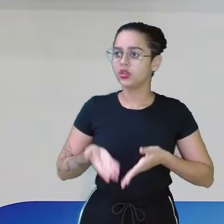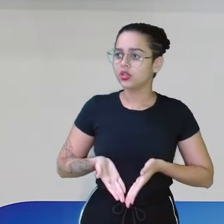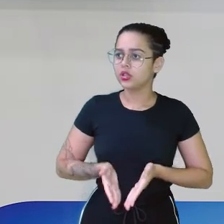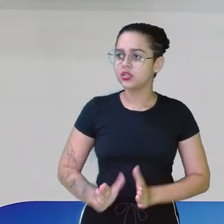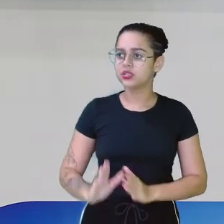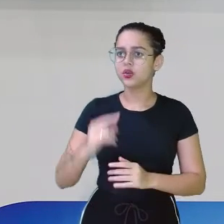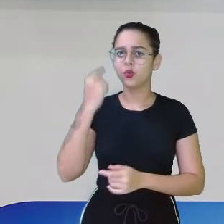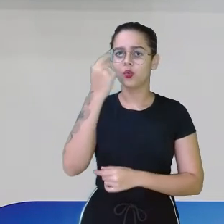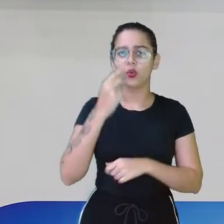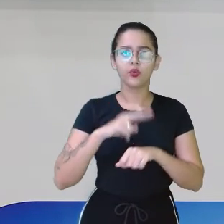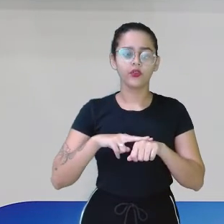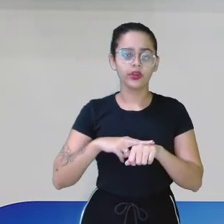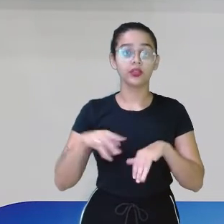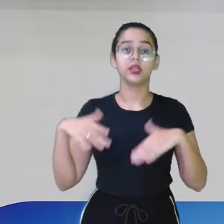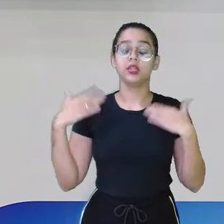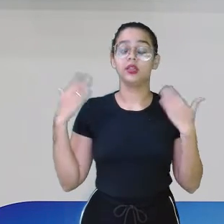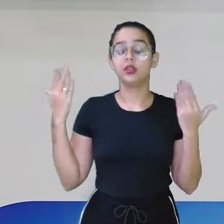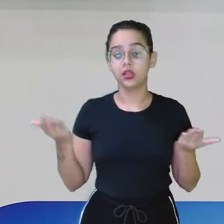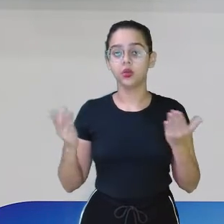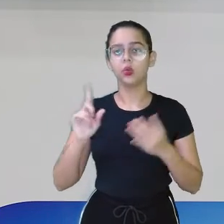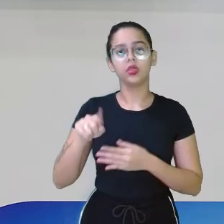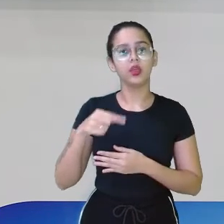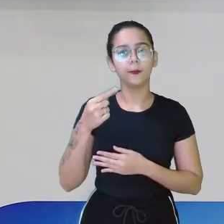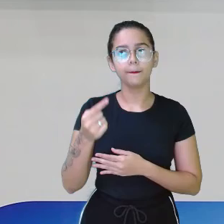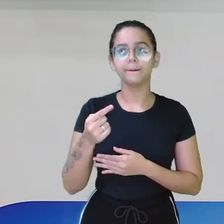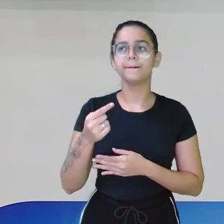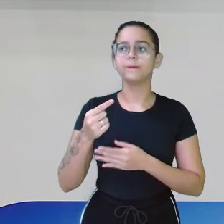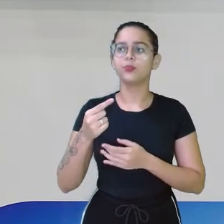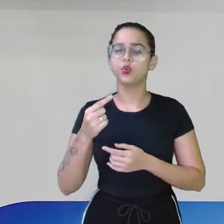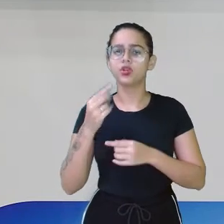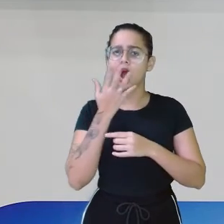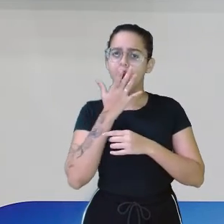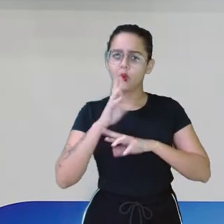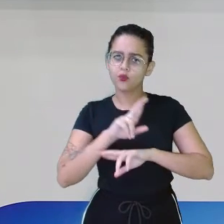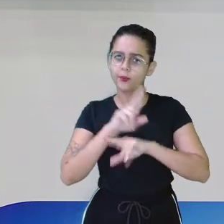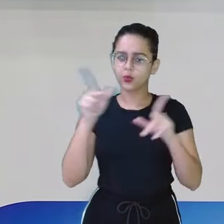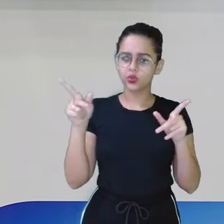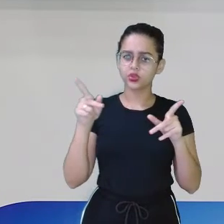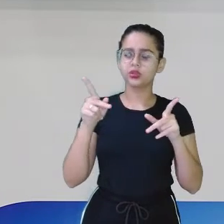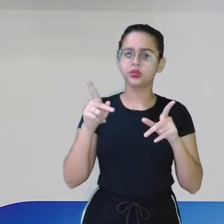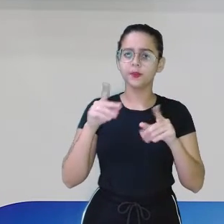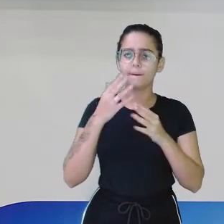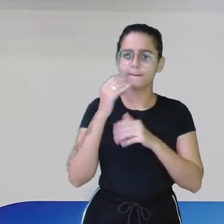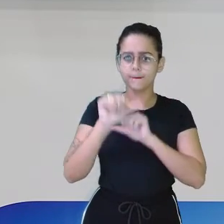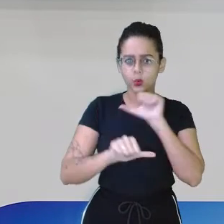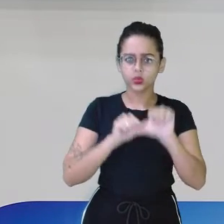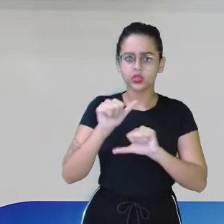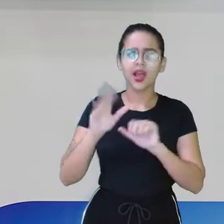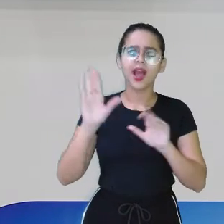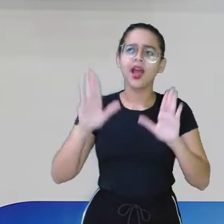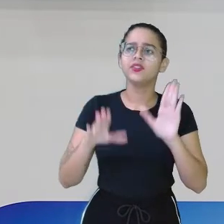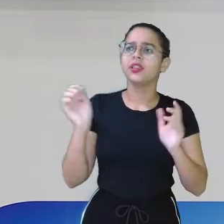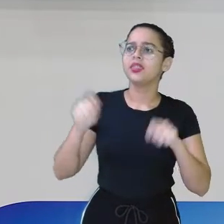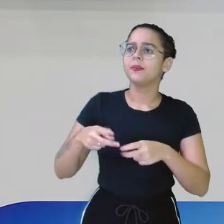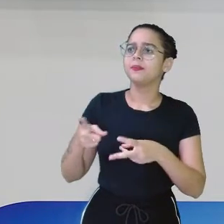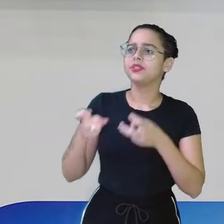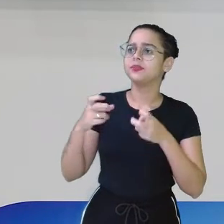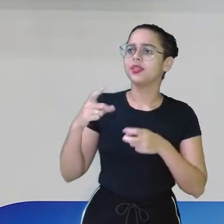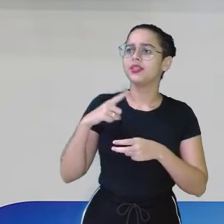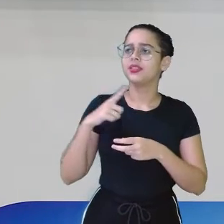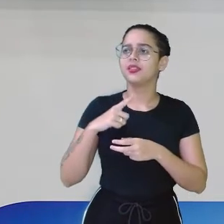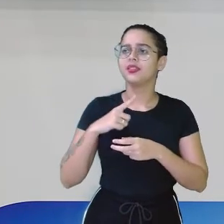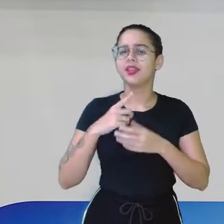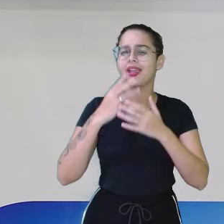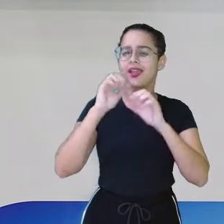olhinhos verdes. Então, depois a pigmentação foi mudando um pouquinho, né? Às vezes dá pra perceber que ele tem uma